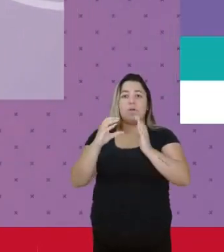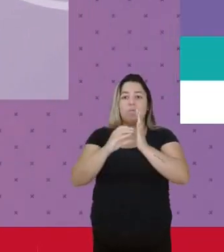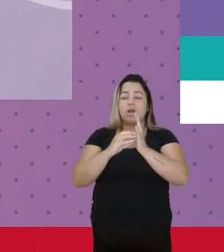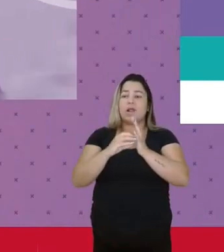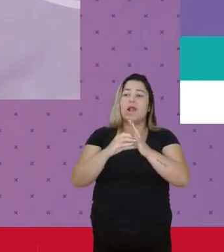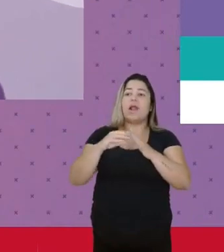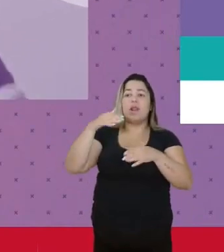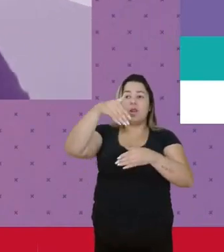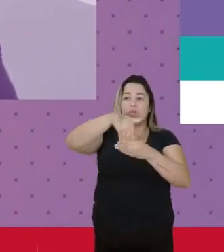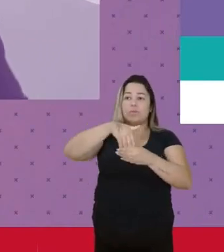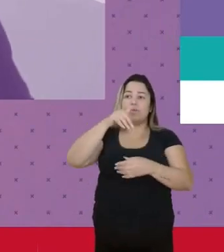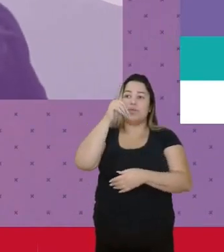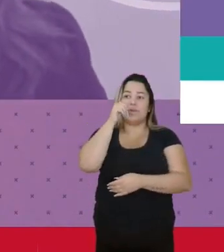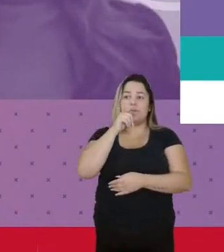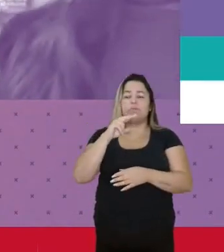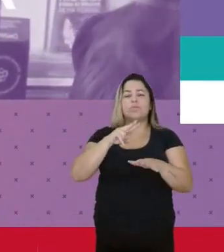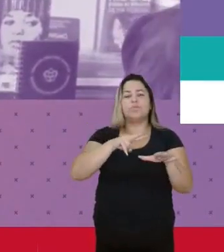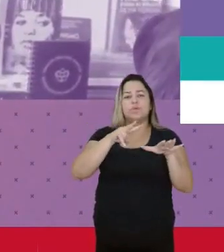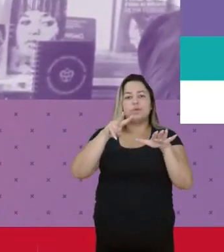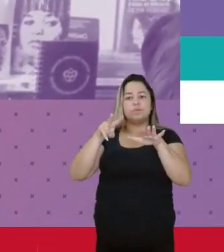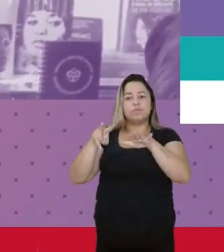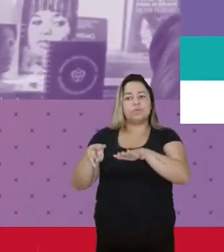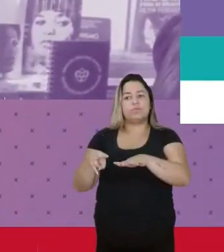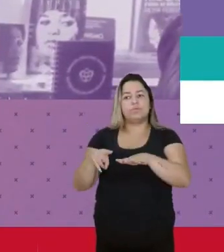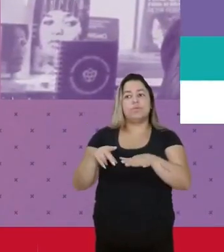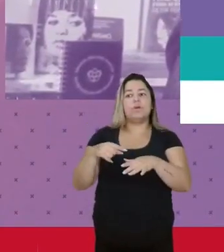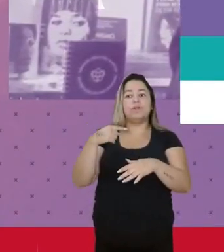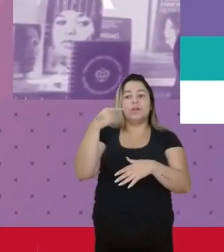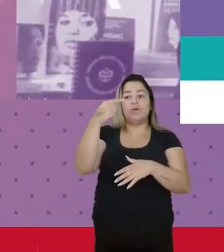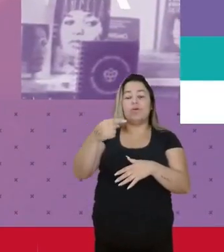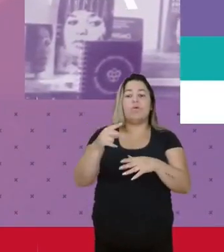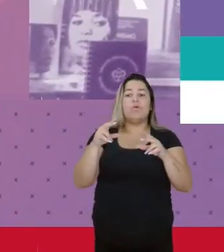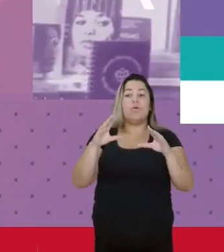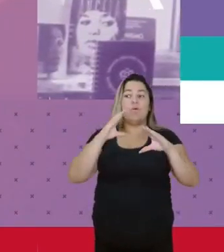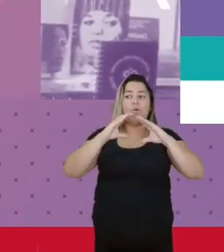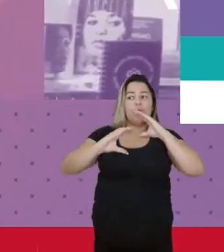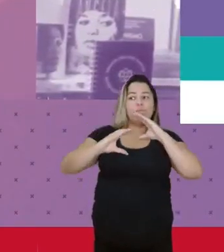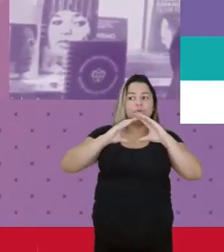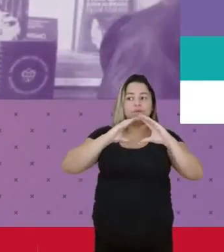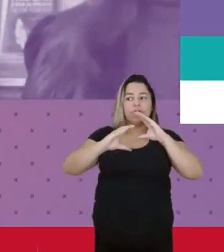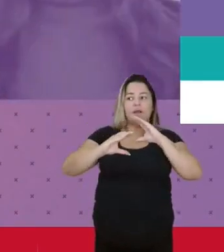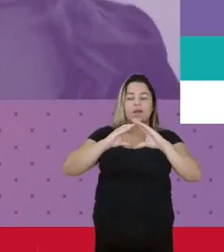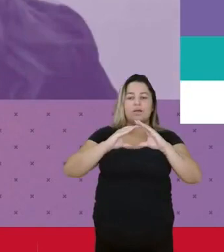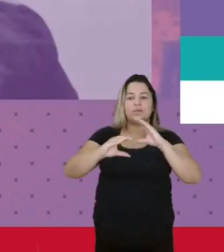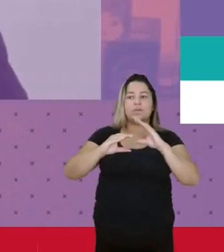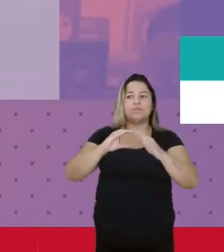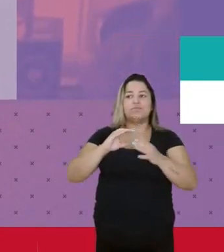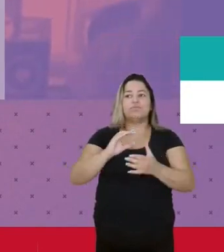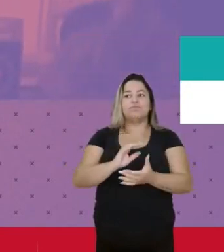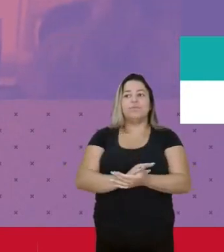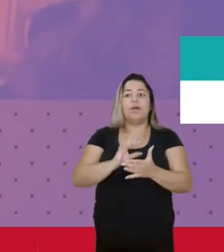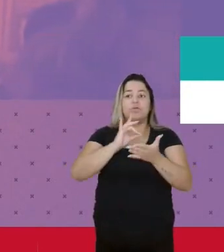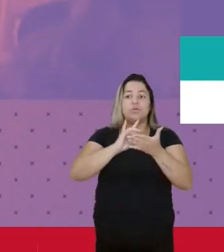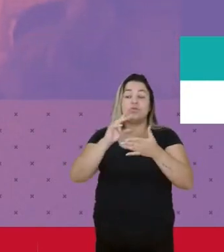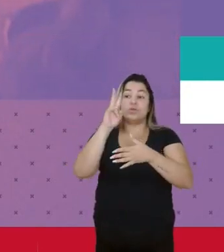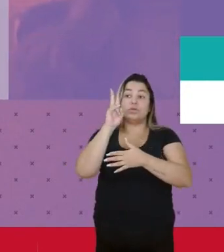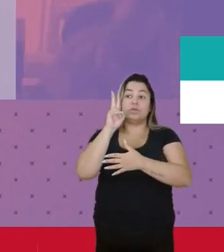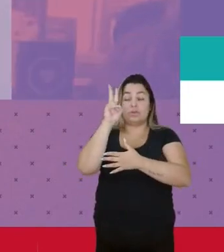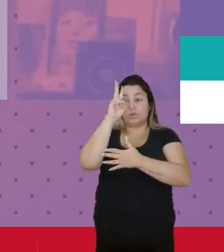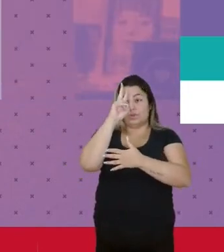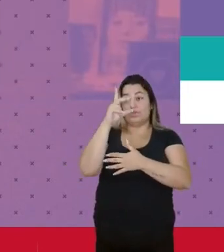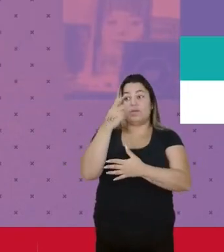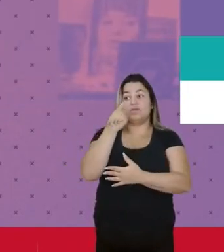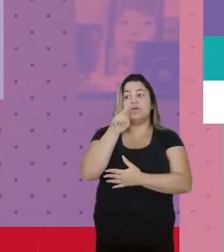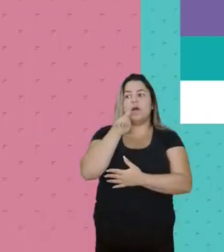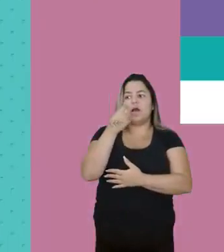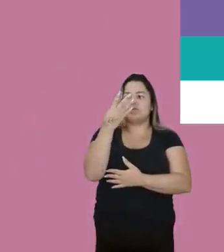de mulheres. A próxima semana, o tema será comunicação. Anote na sua agenda, de segunda a sexta-feira,